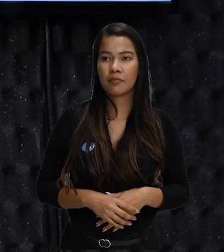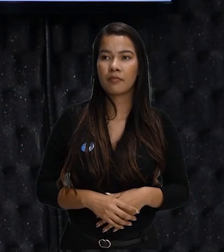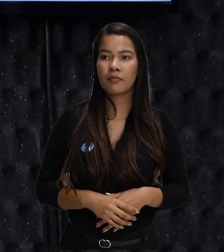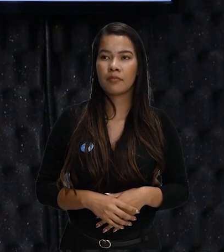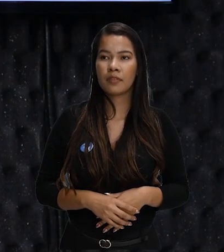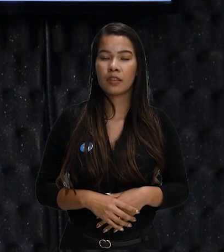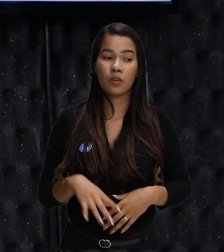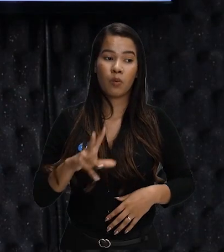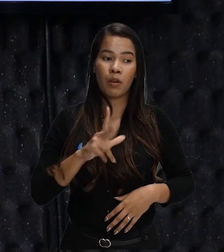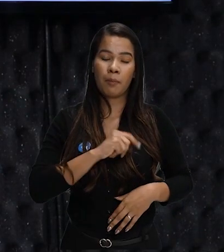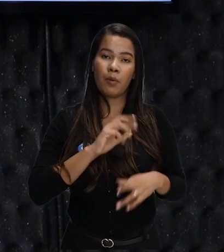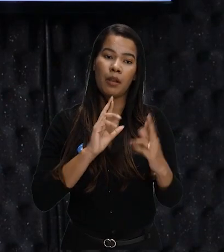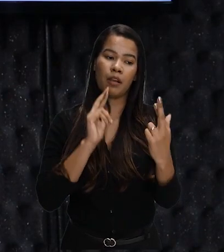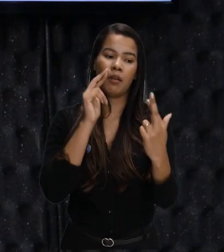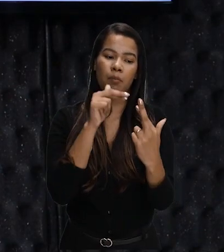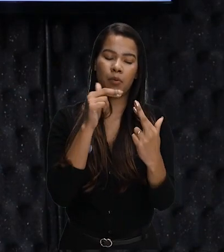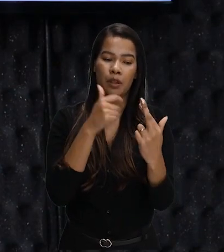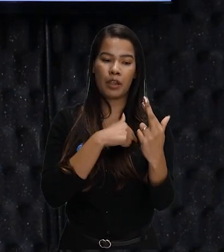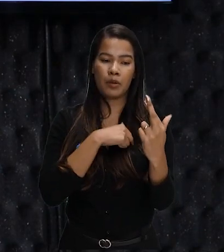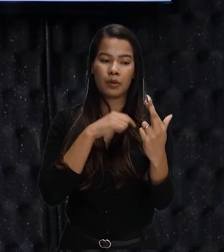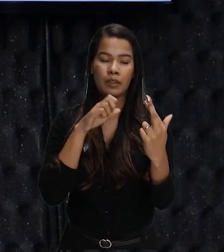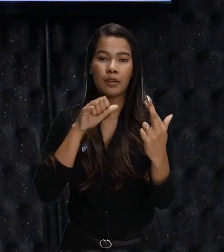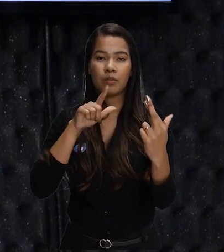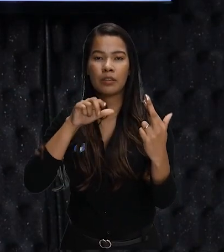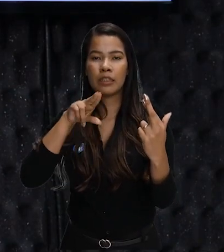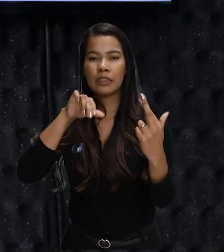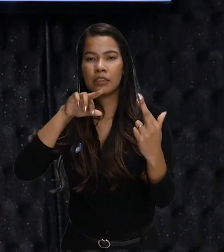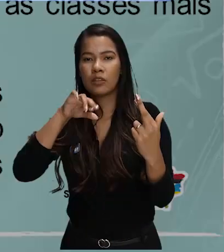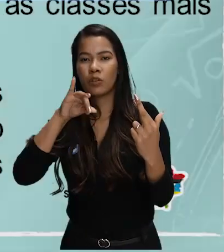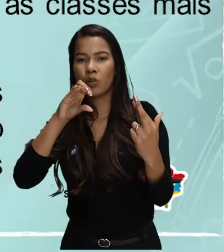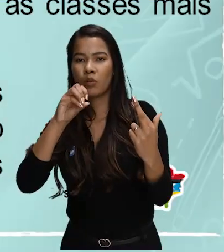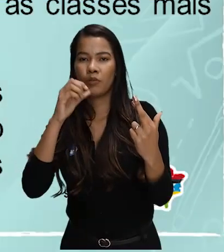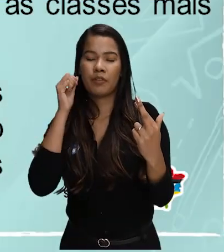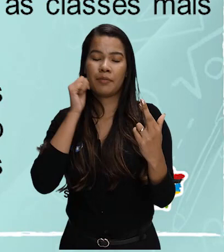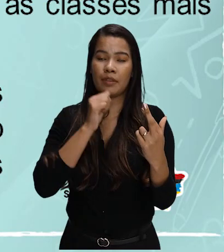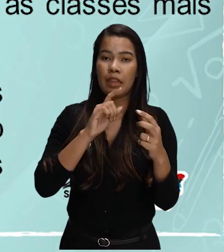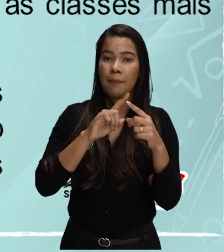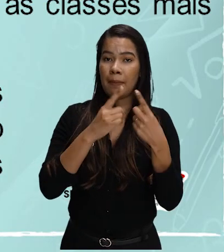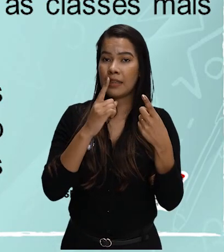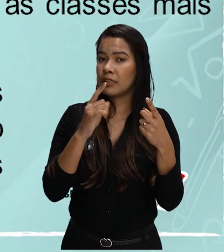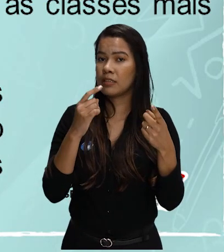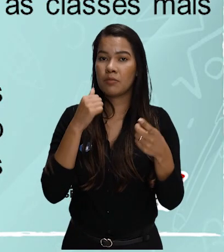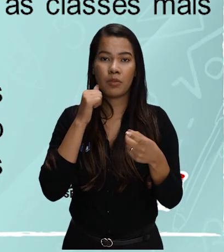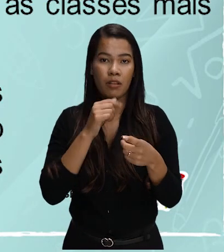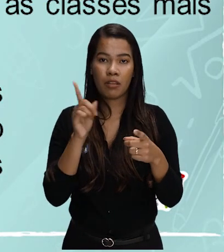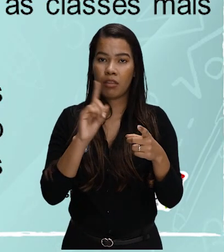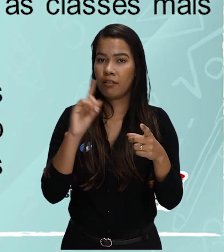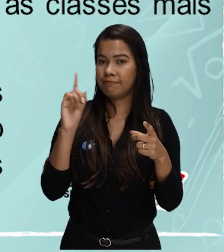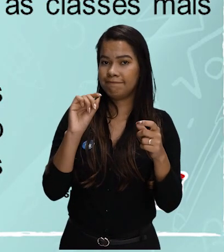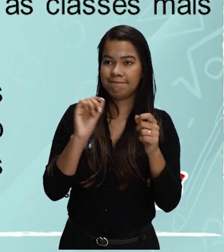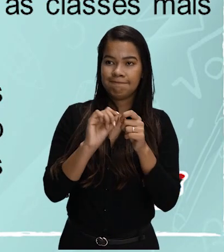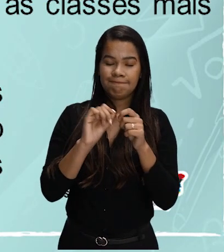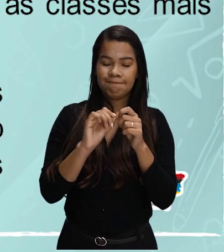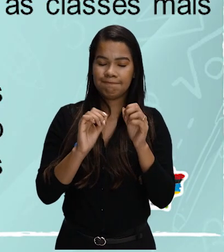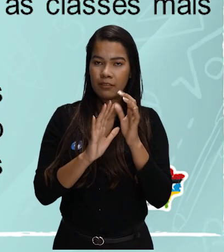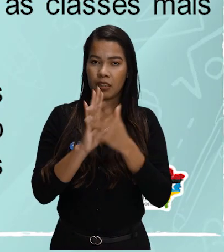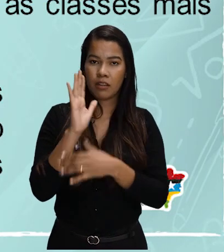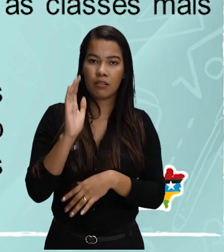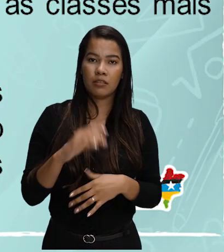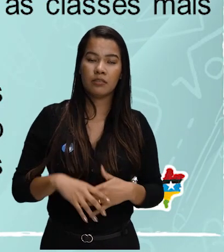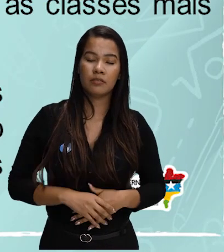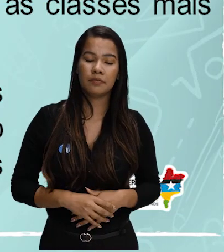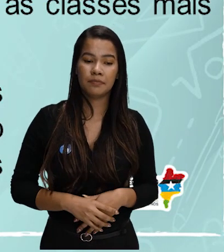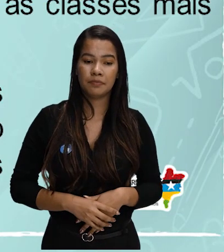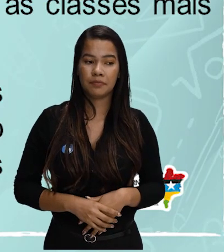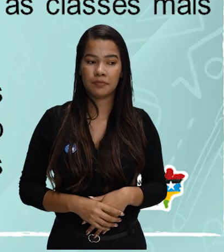Aqui, o amor é representado pelo eu lírico feminino, as mulheres não eram compositoras, os trovadores se passavam por mulheres, já sabemos disso.